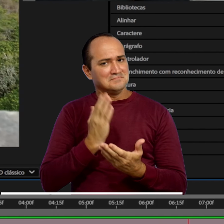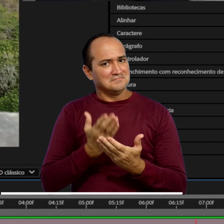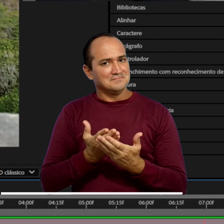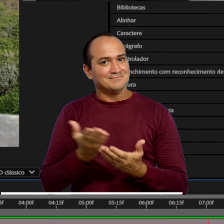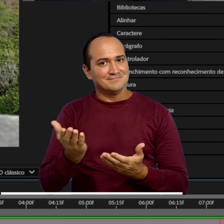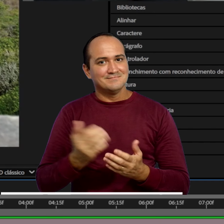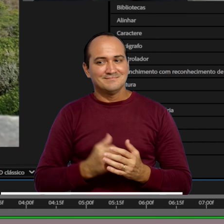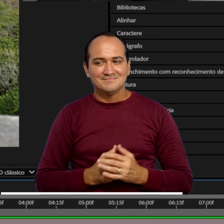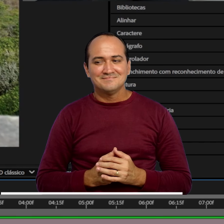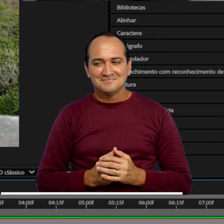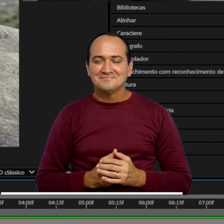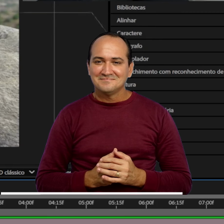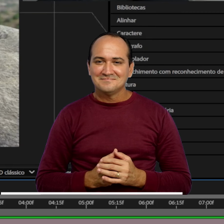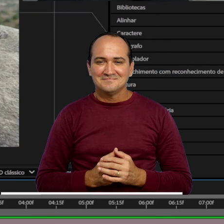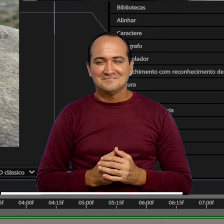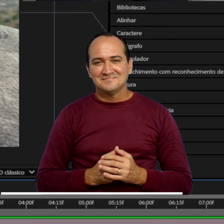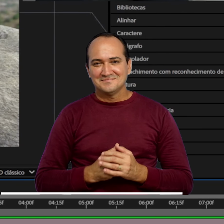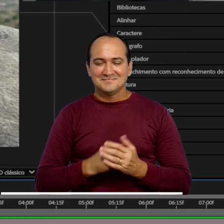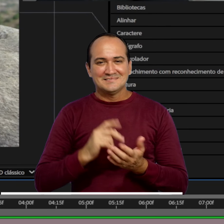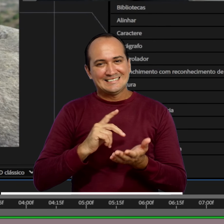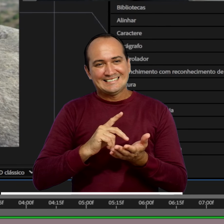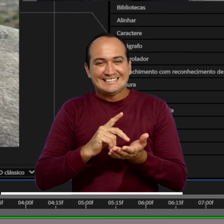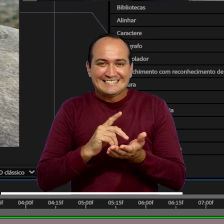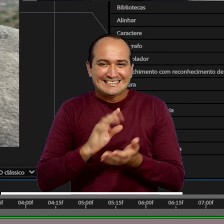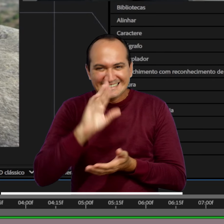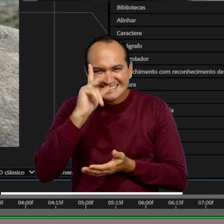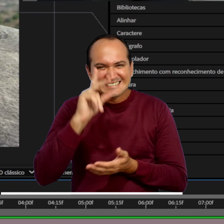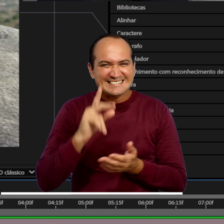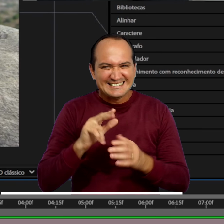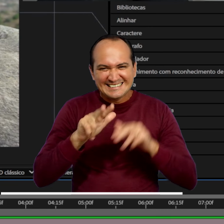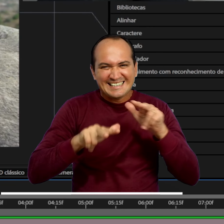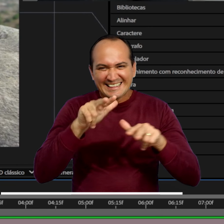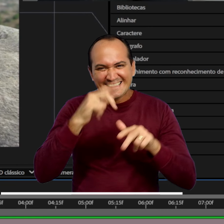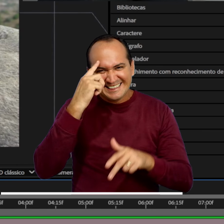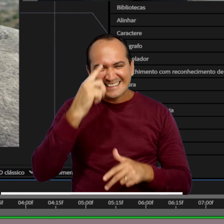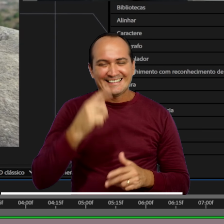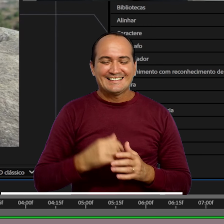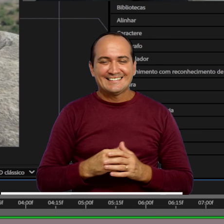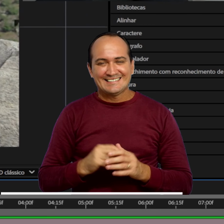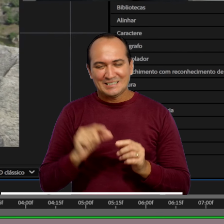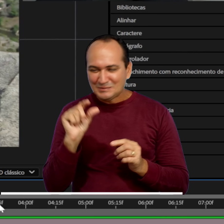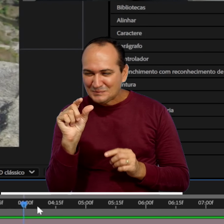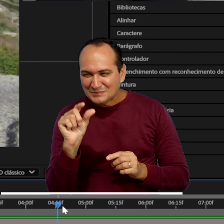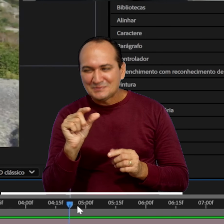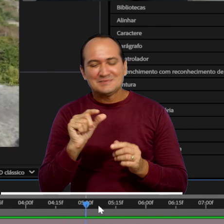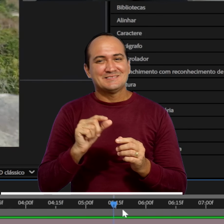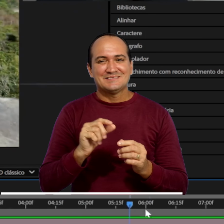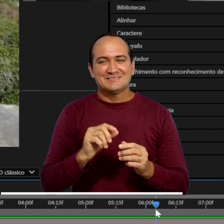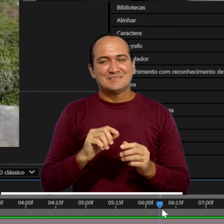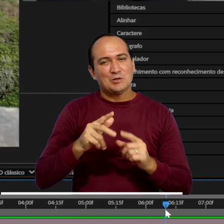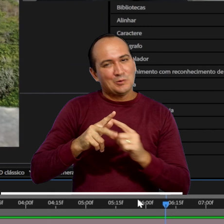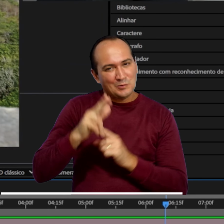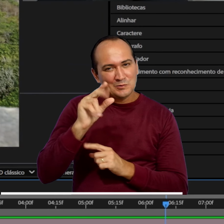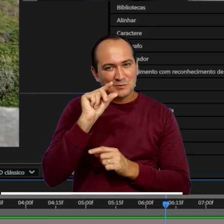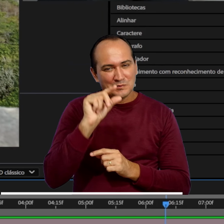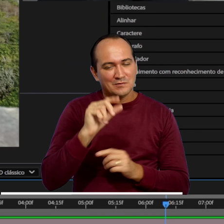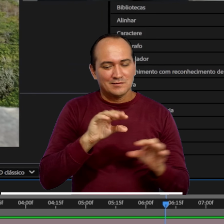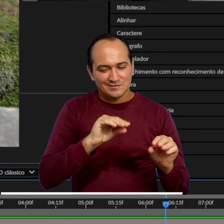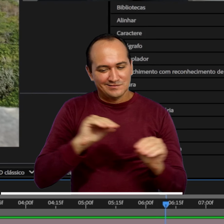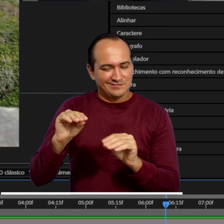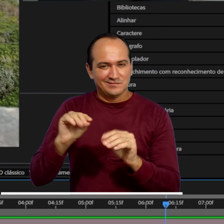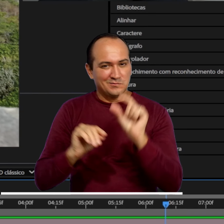mais credibilidade, digamos assim. Eita, vazou um pouquinho do meu calanga aqui, vocês viram? Na pontinha aqui, ó, ele